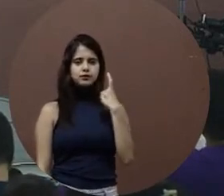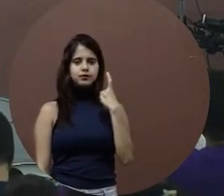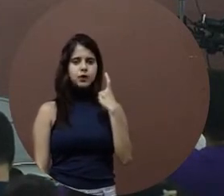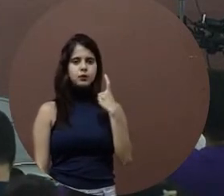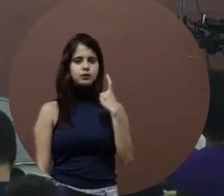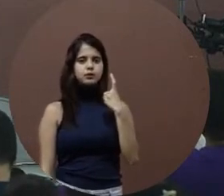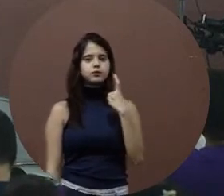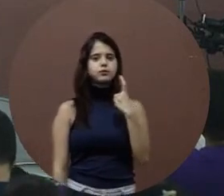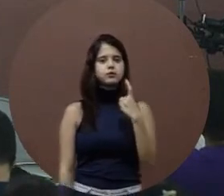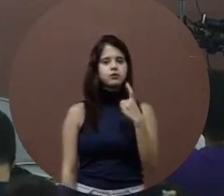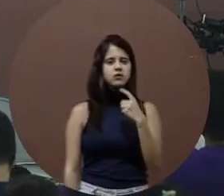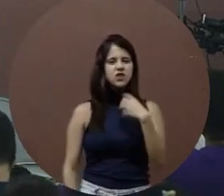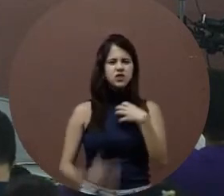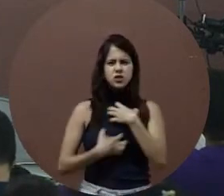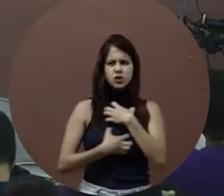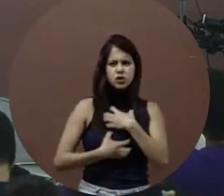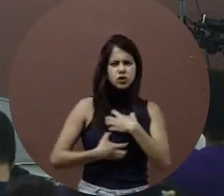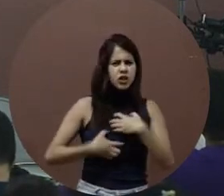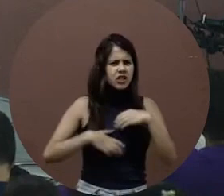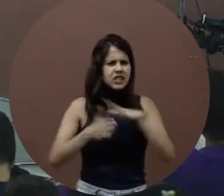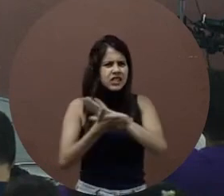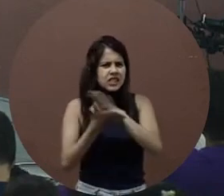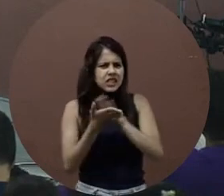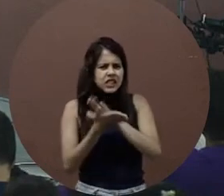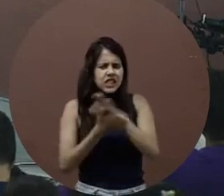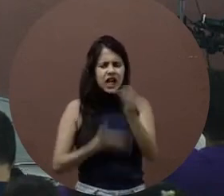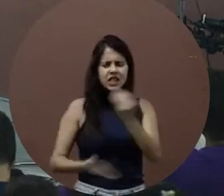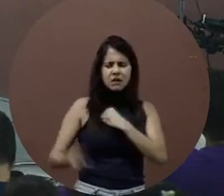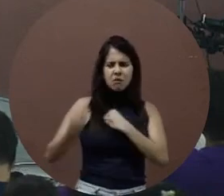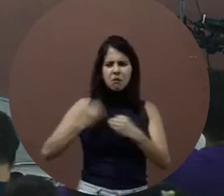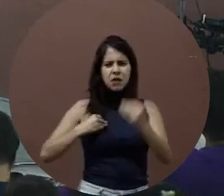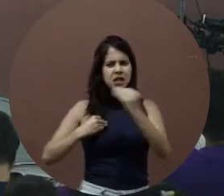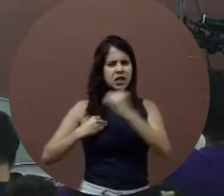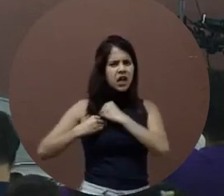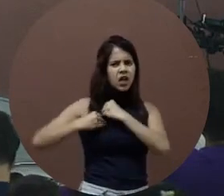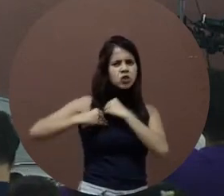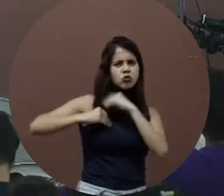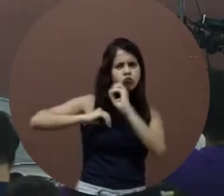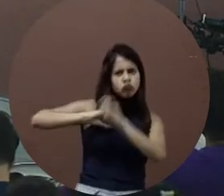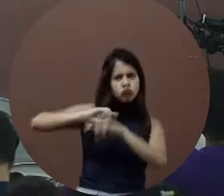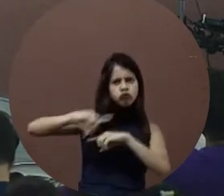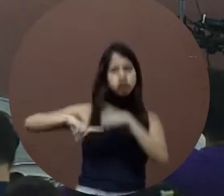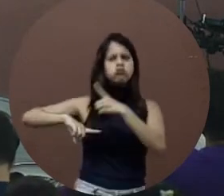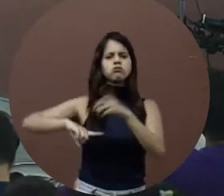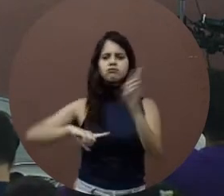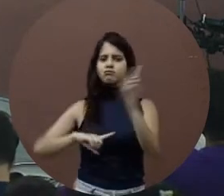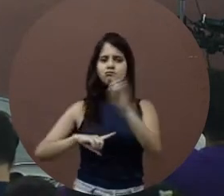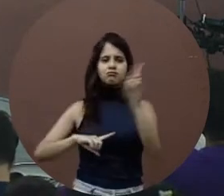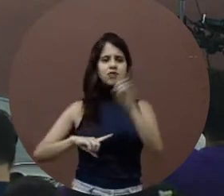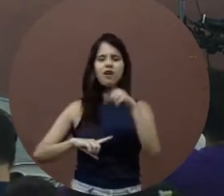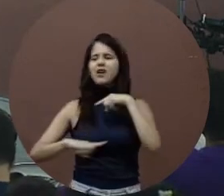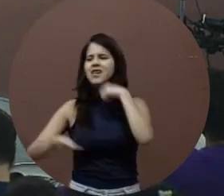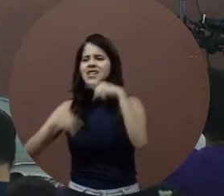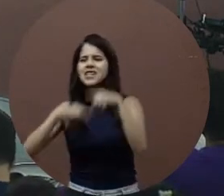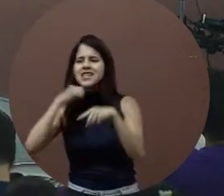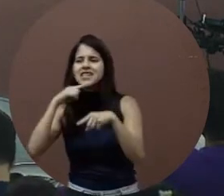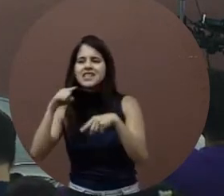nenhum pecado amargo no meio de vocês prospere. E que muitos sejam contaminados por